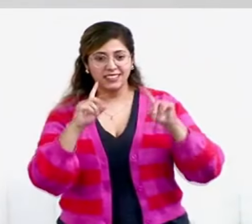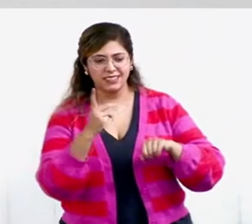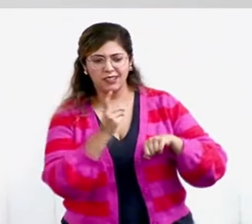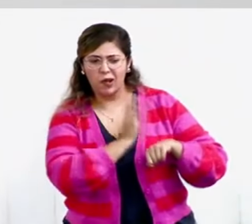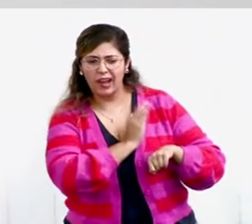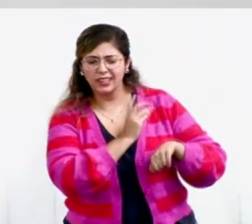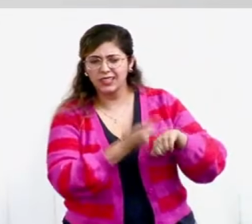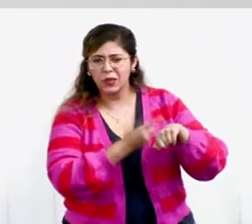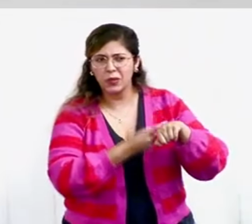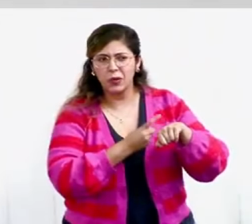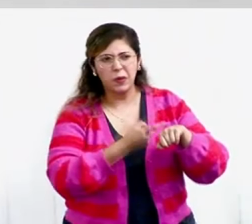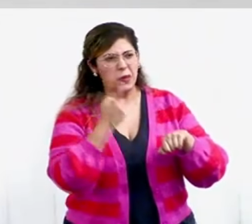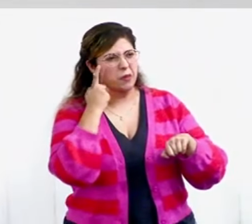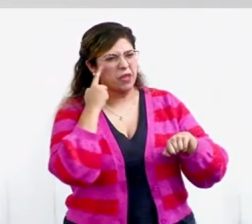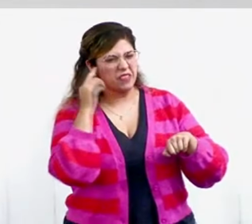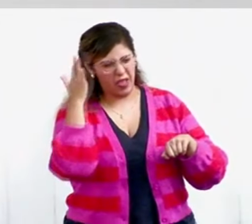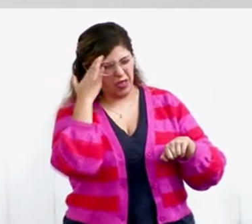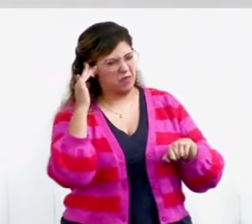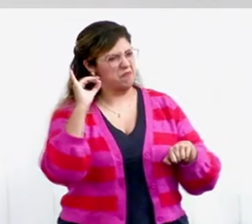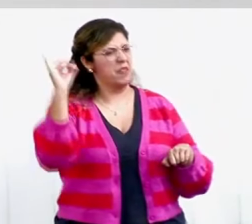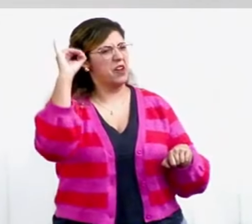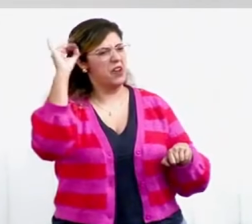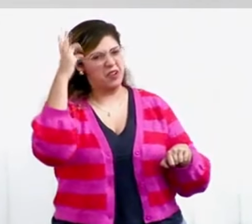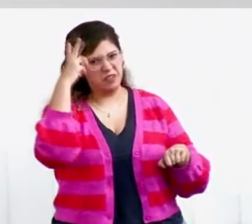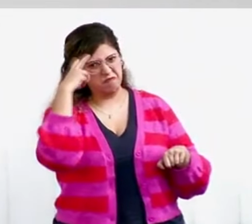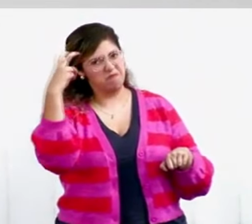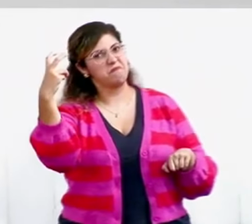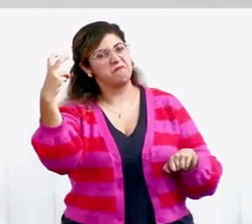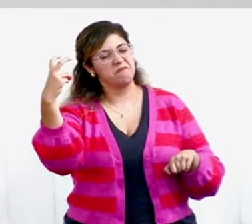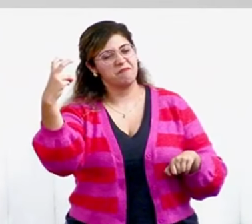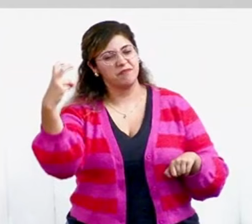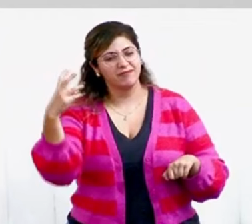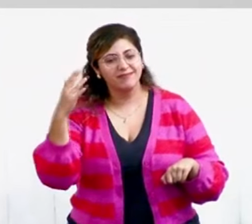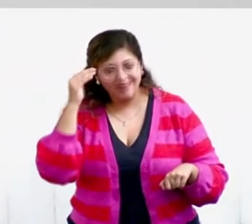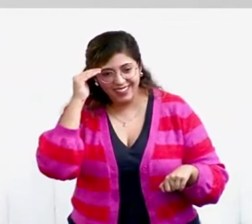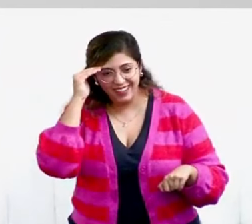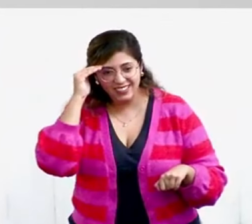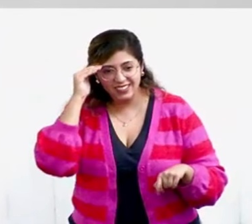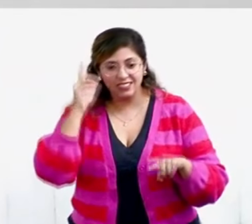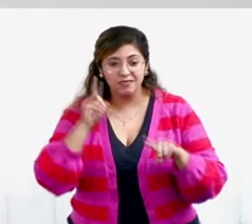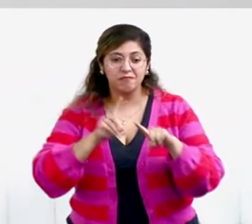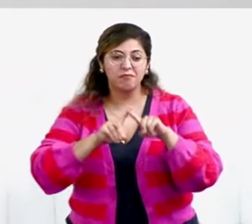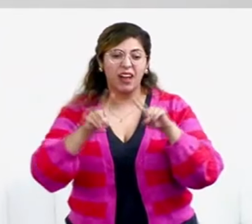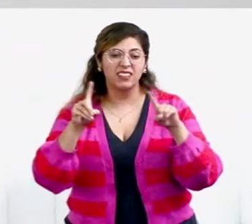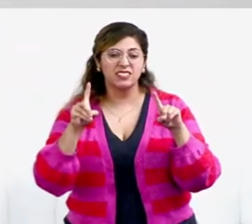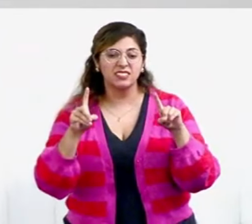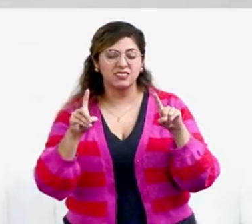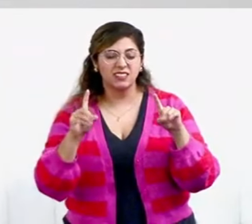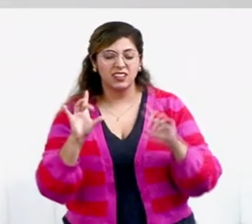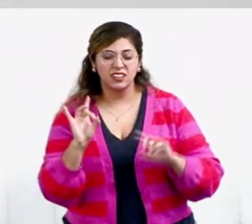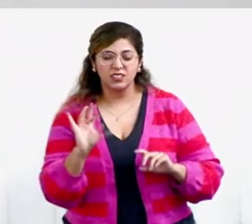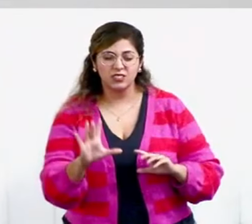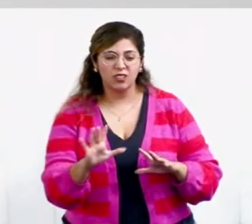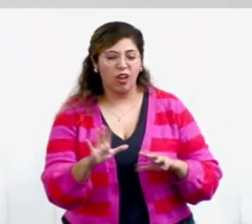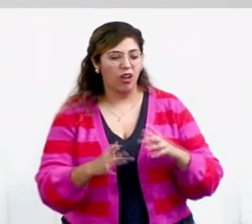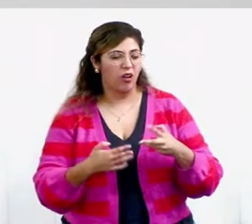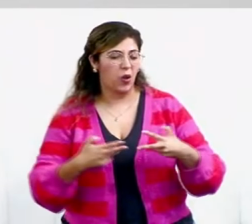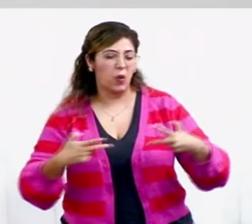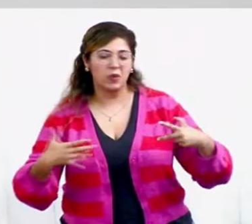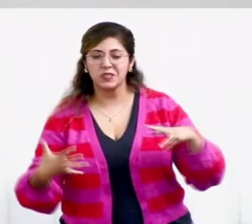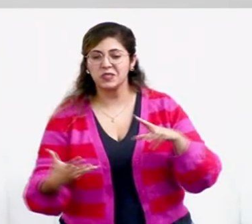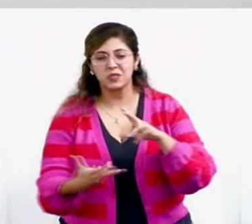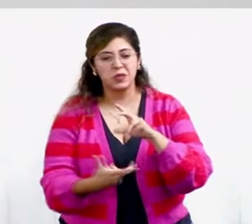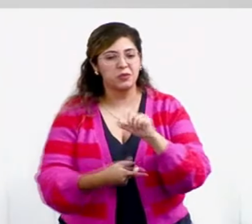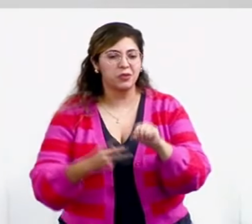deve anular qualquer crença religiosa e se enraizar numa filosofia humana. Mas o que Paulo vai dizer aqui